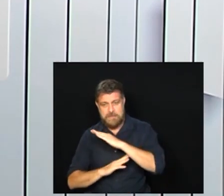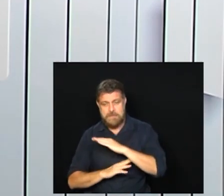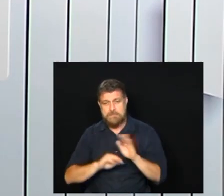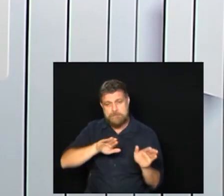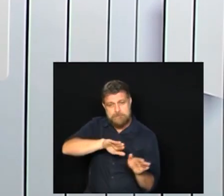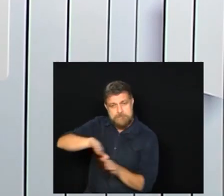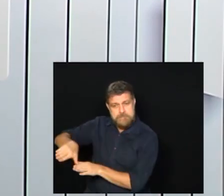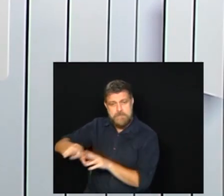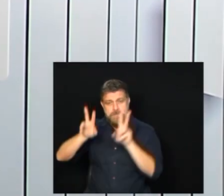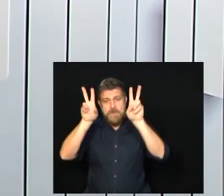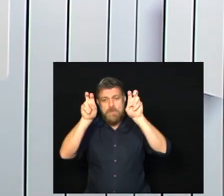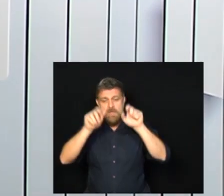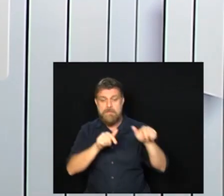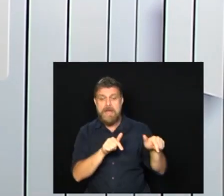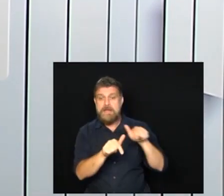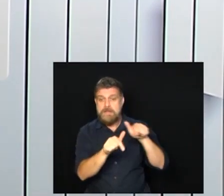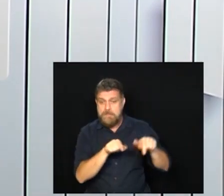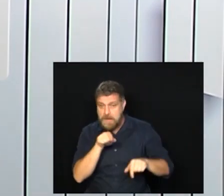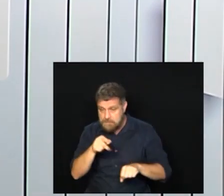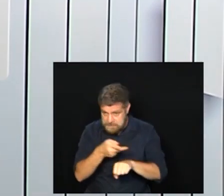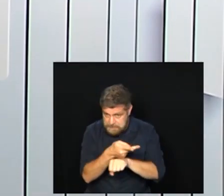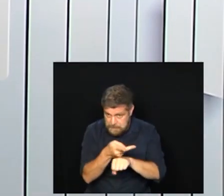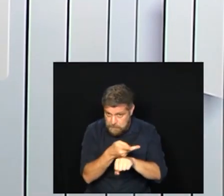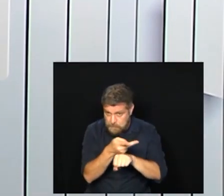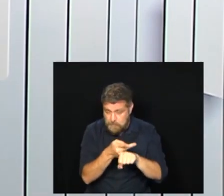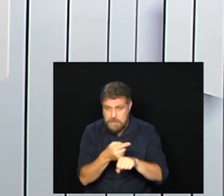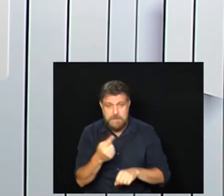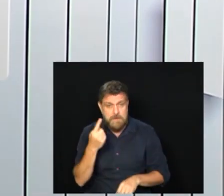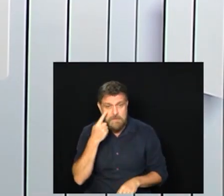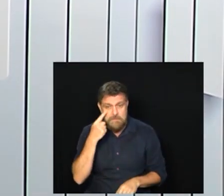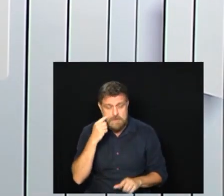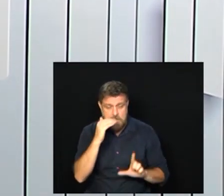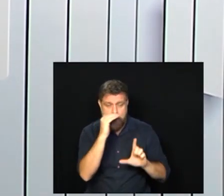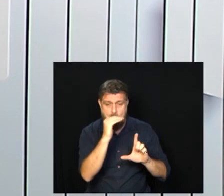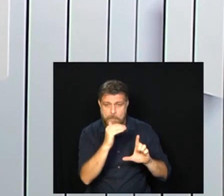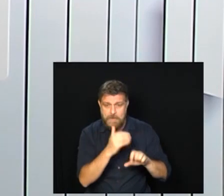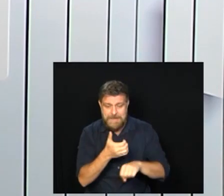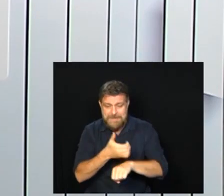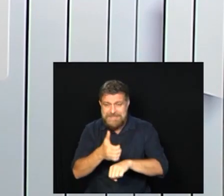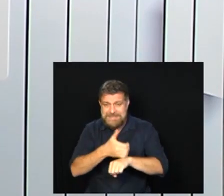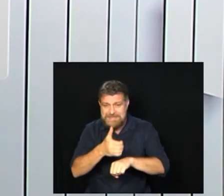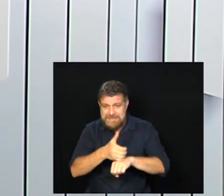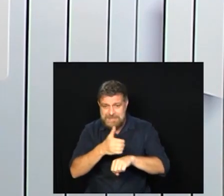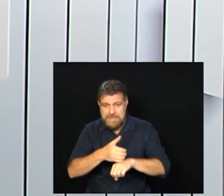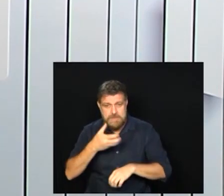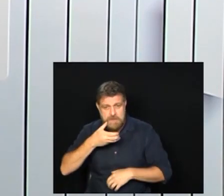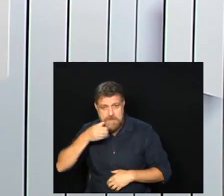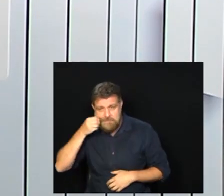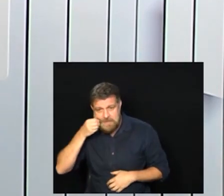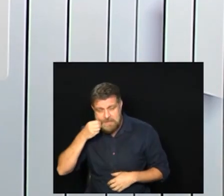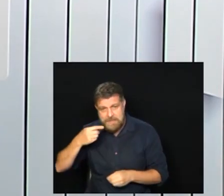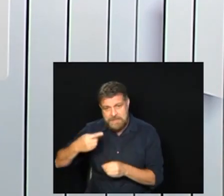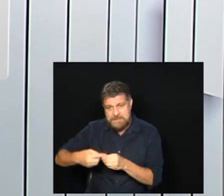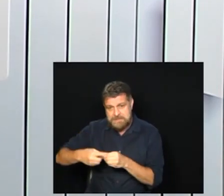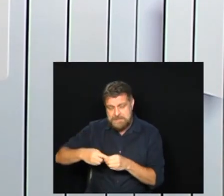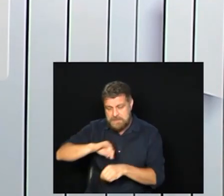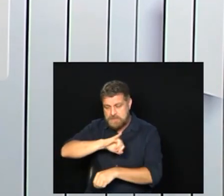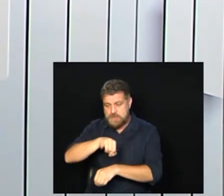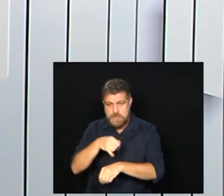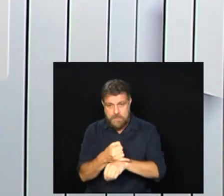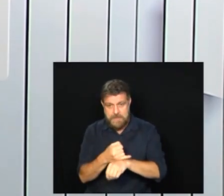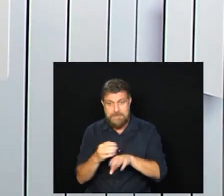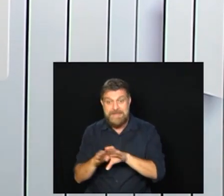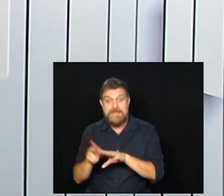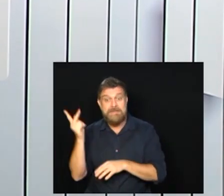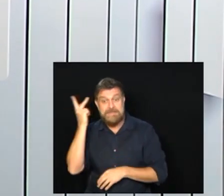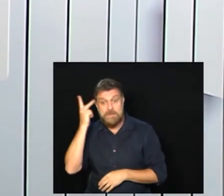agora? Você que está em busca de uma oportunidade, confira um programa de estágio com vagas disponíveis para as cidades de Jaguariúna e de